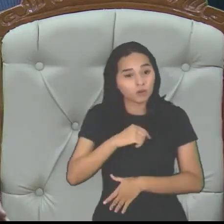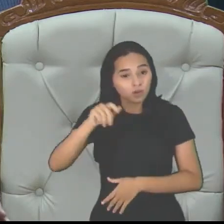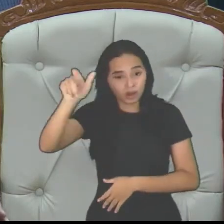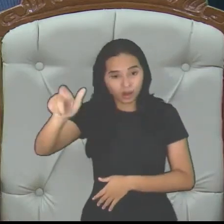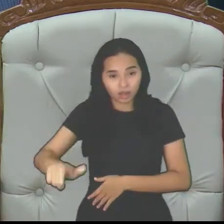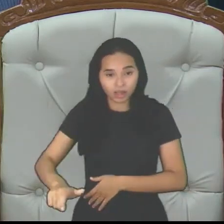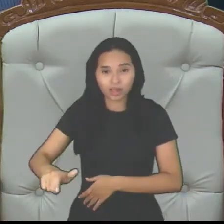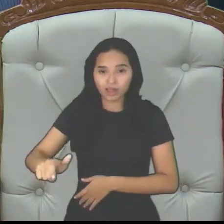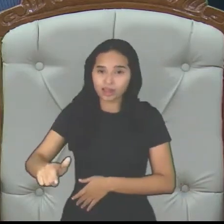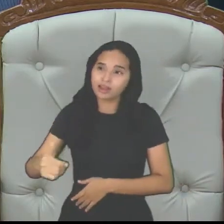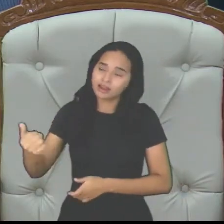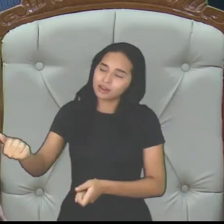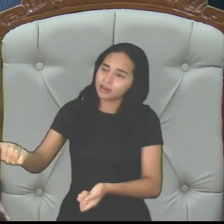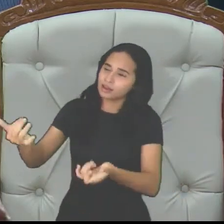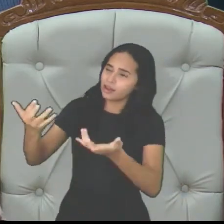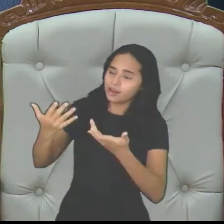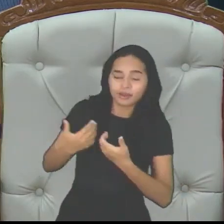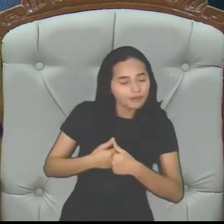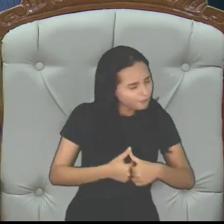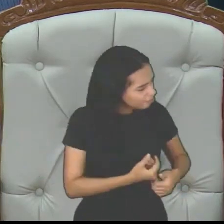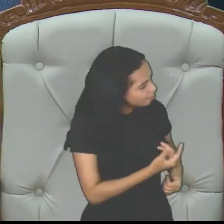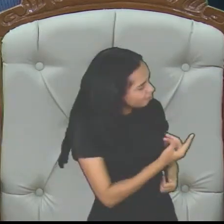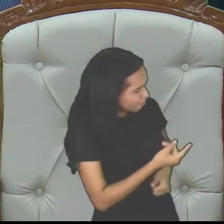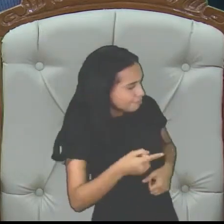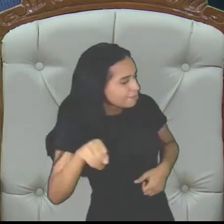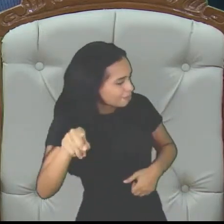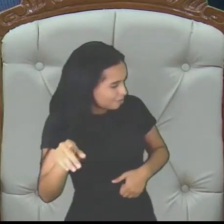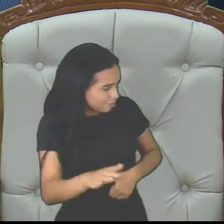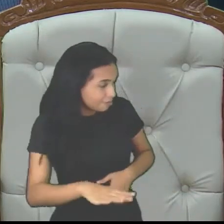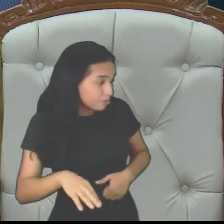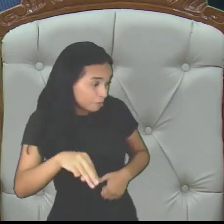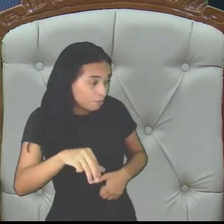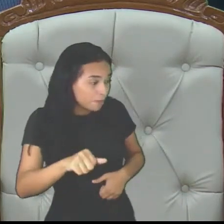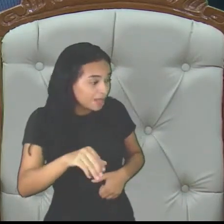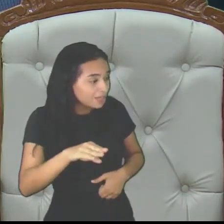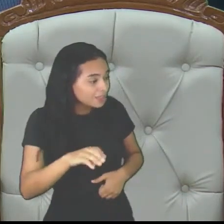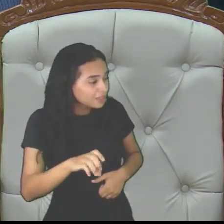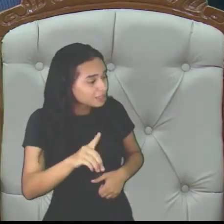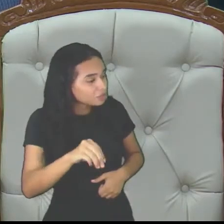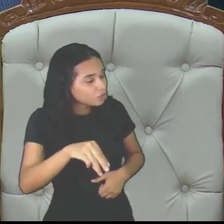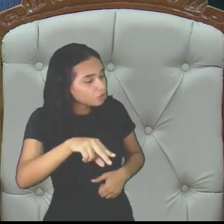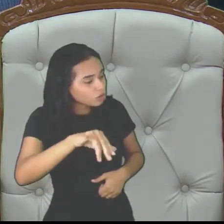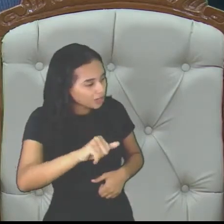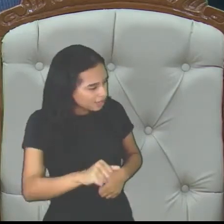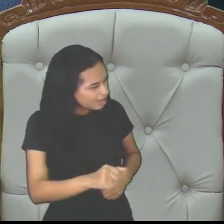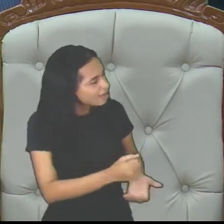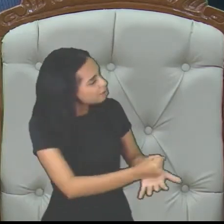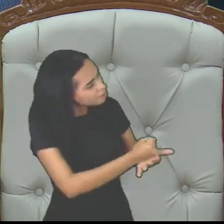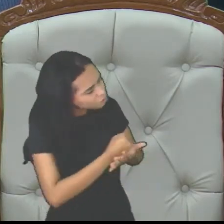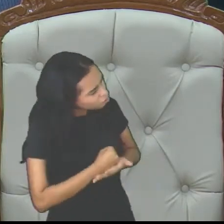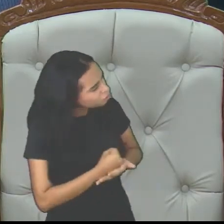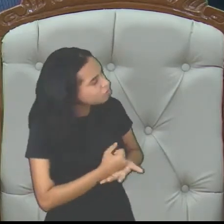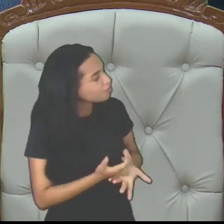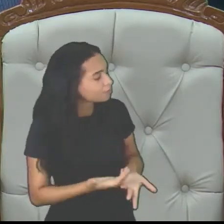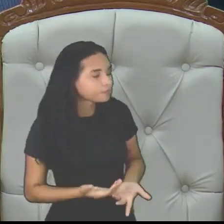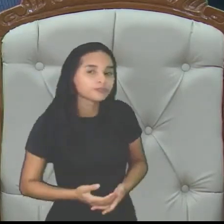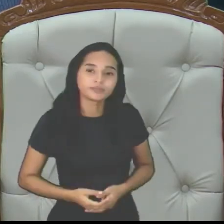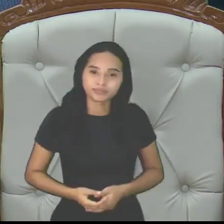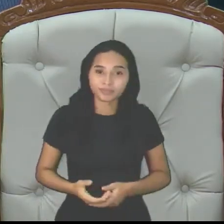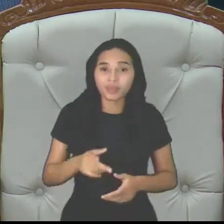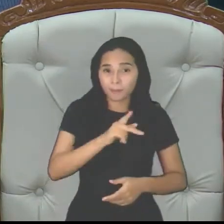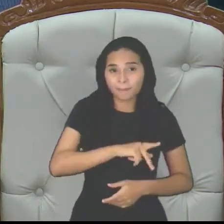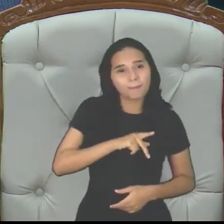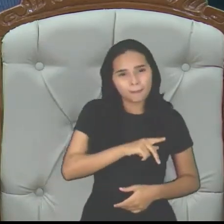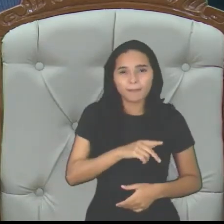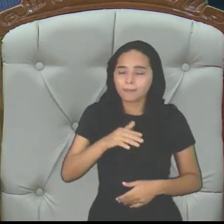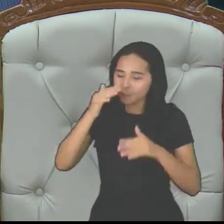e lhe rogava, dizendo: passa a Macedônia e ajuda-nos. E Paulo foi para a Macedônia,